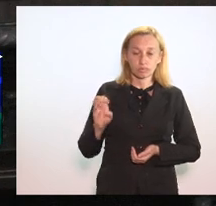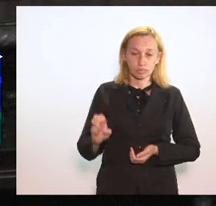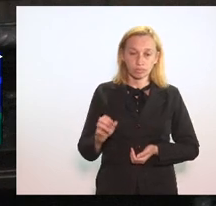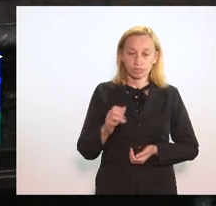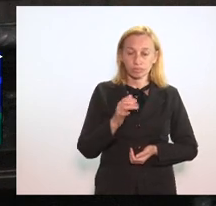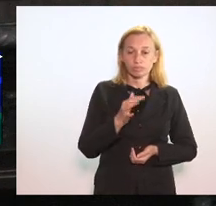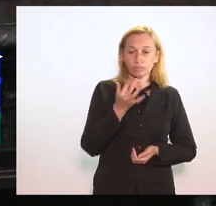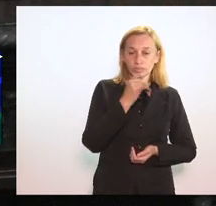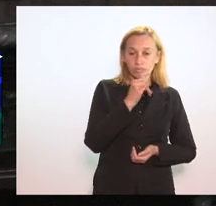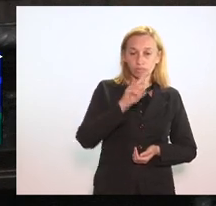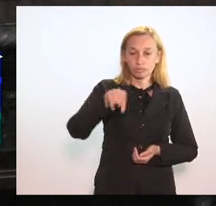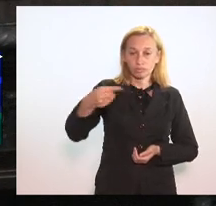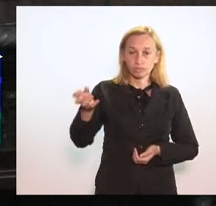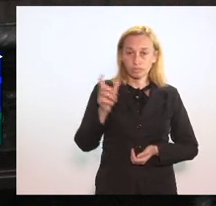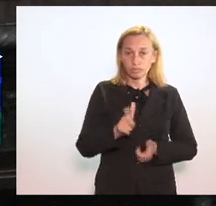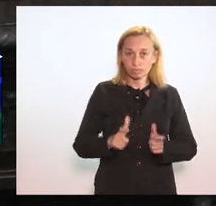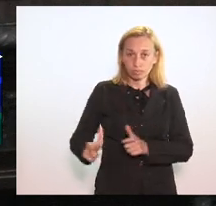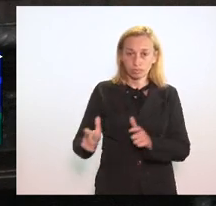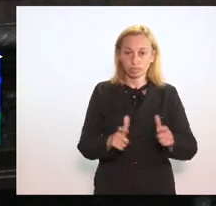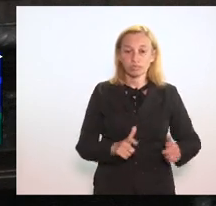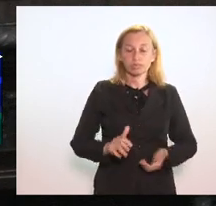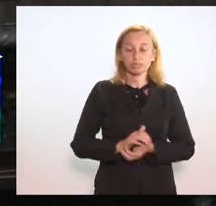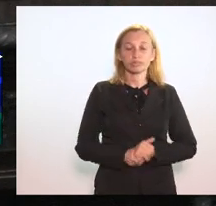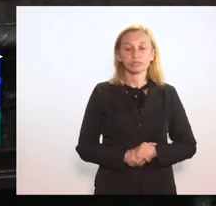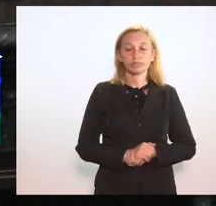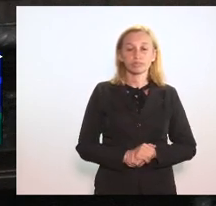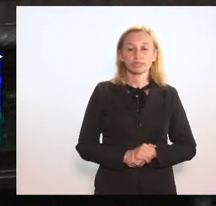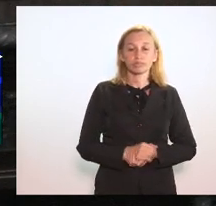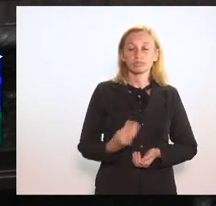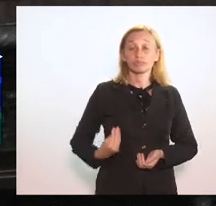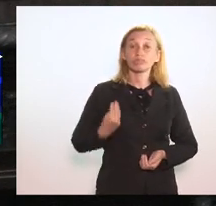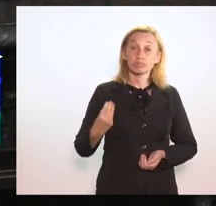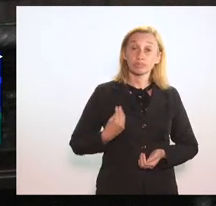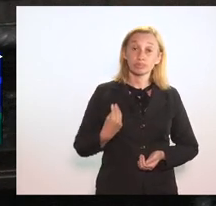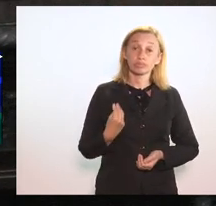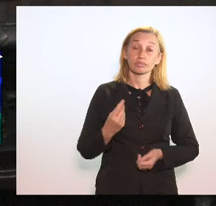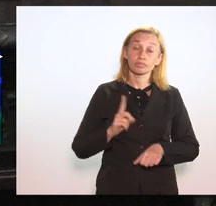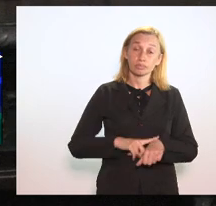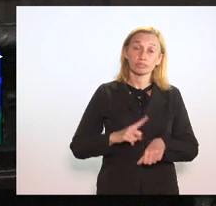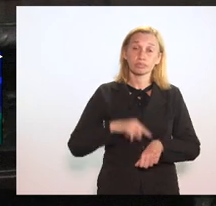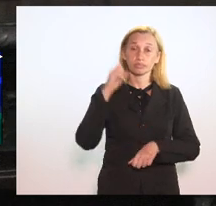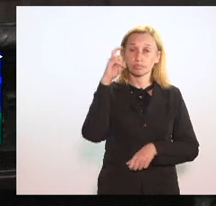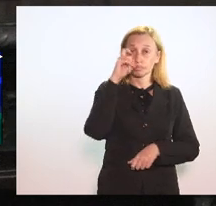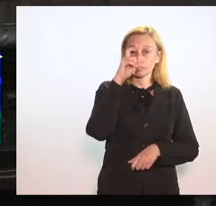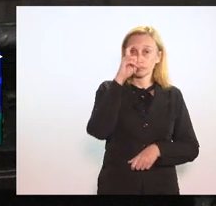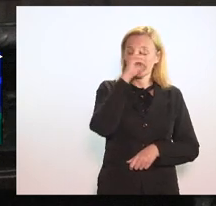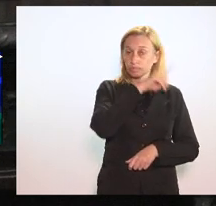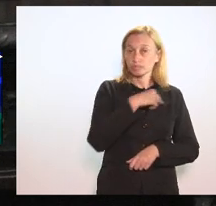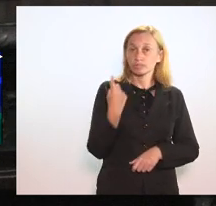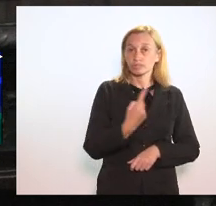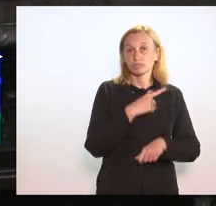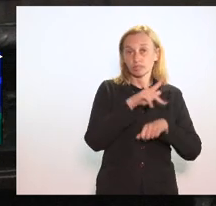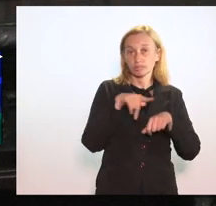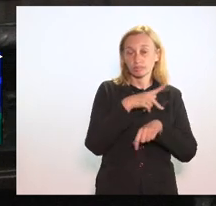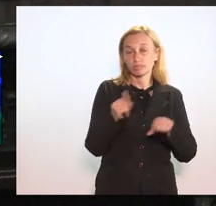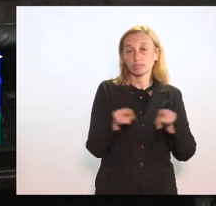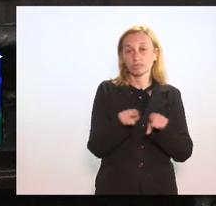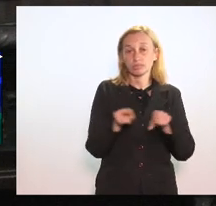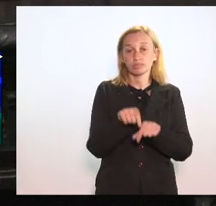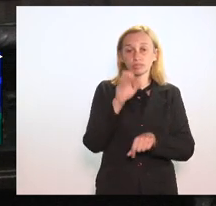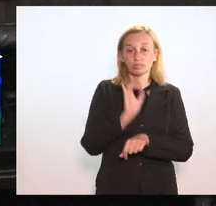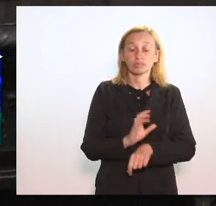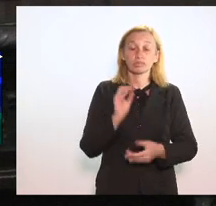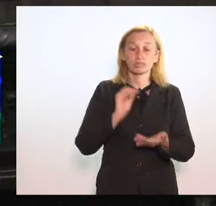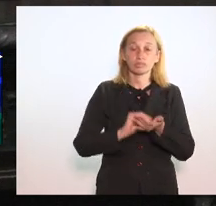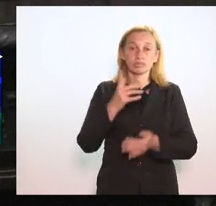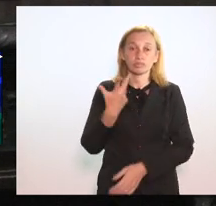e diversas outras regiões e a gente vive uma situação crítica do nosso país e nosso estado pela